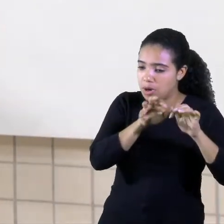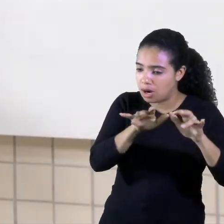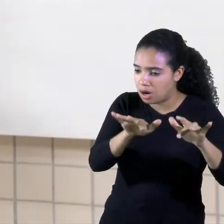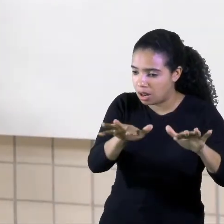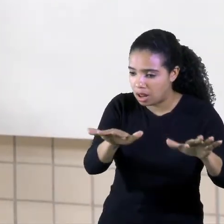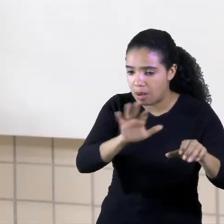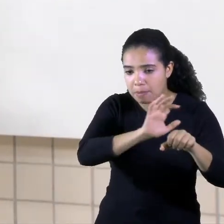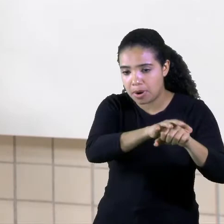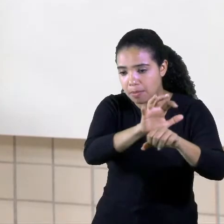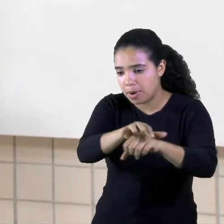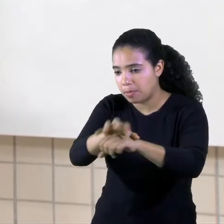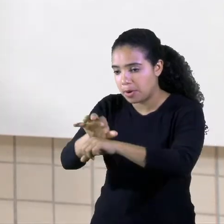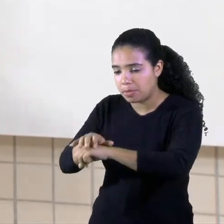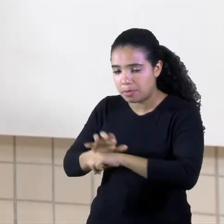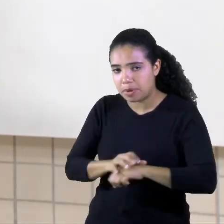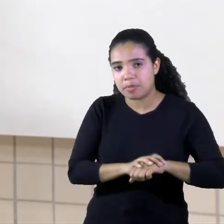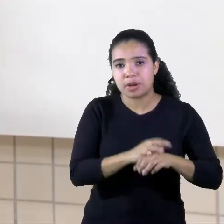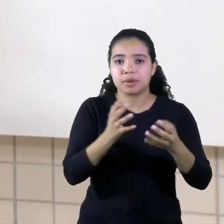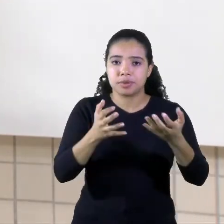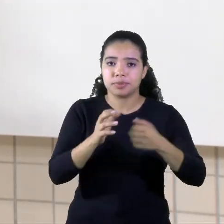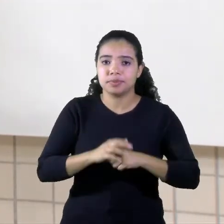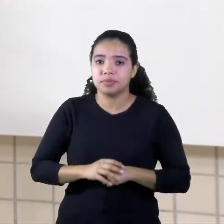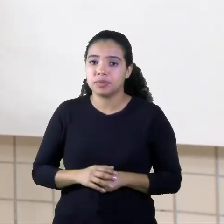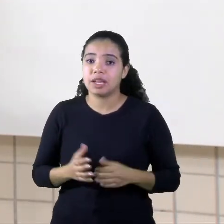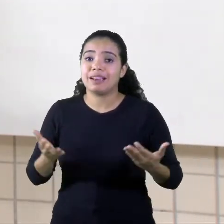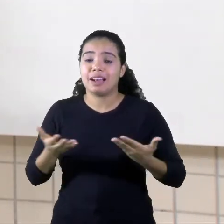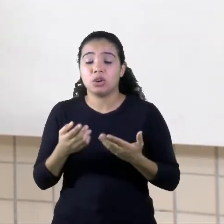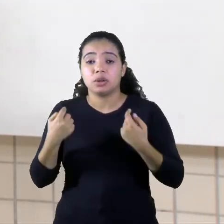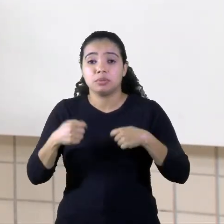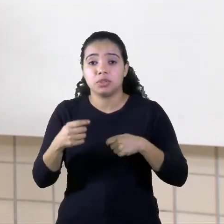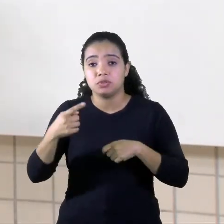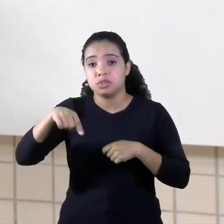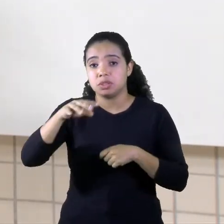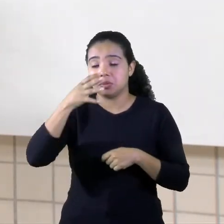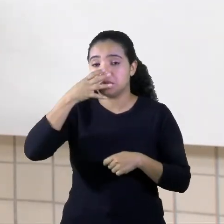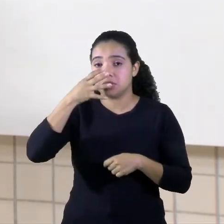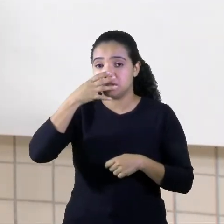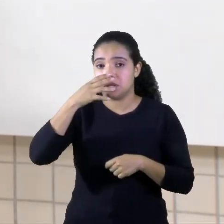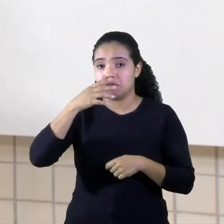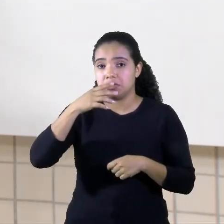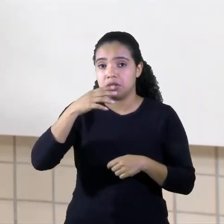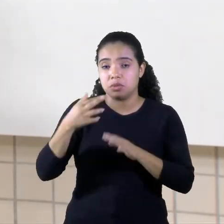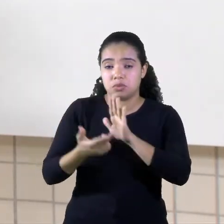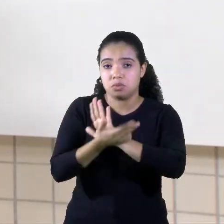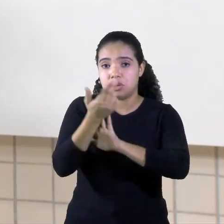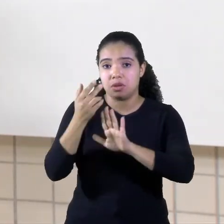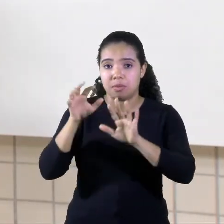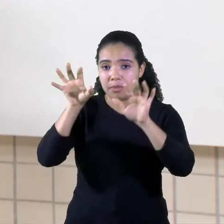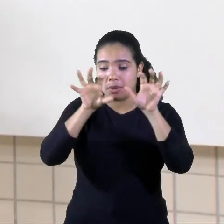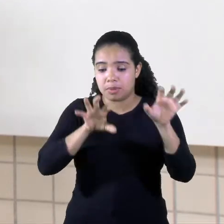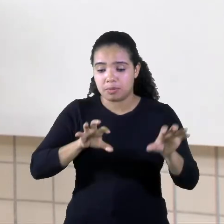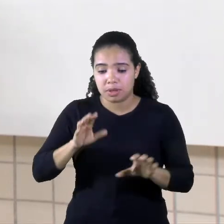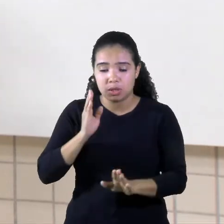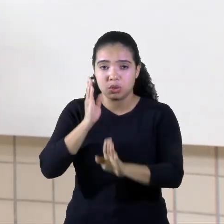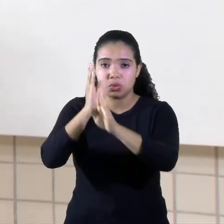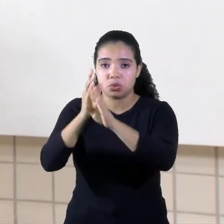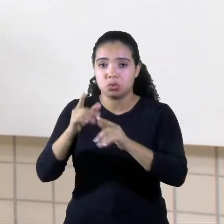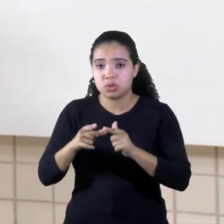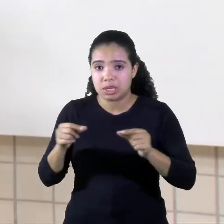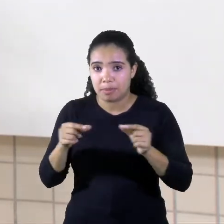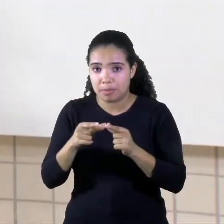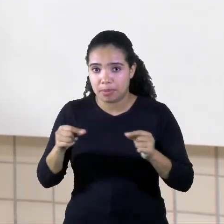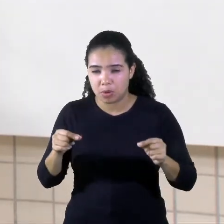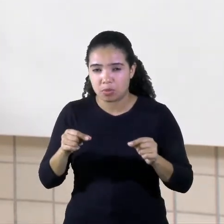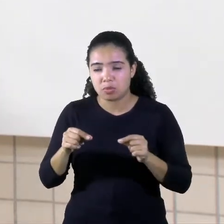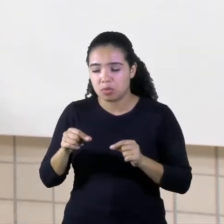máximo de territórios possíveis. Eu preciso agora que vocês observem no mapa e identifiquem novamente o território do Japão.